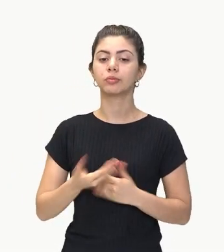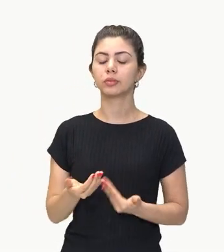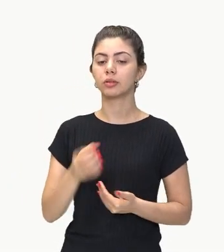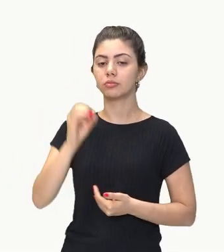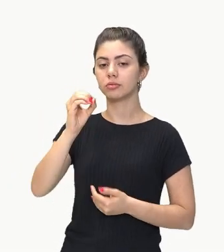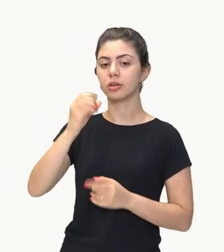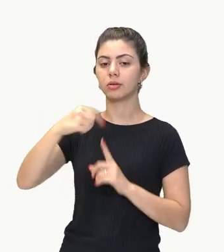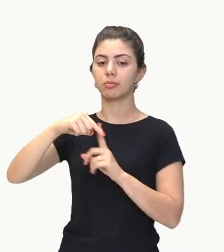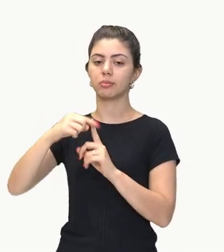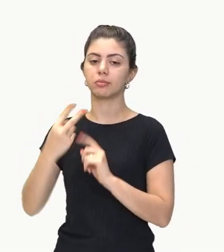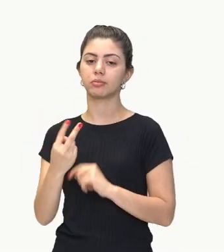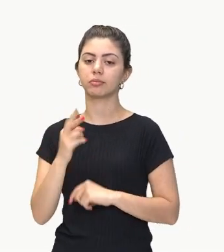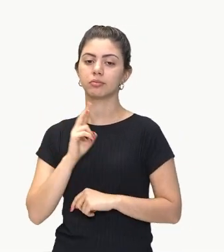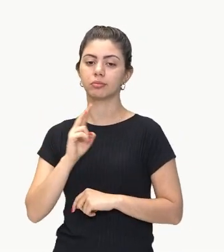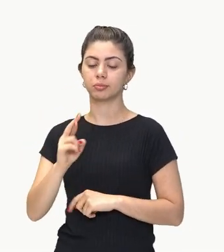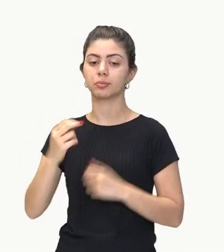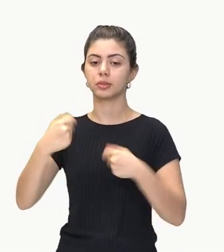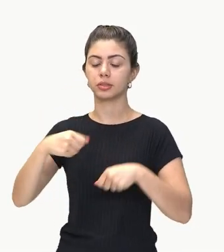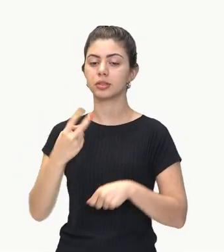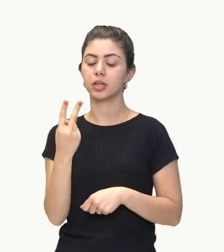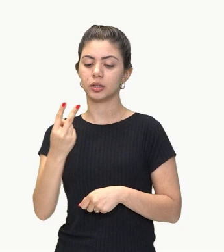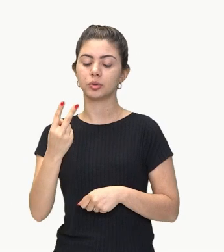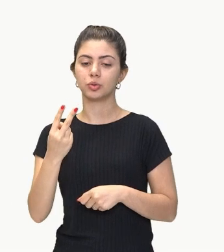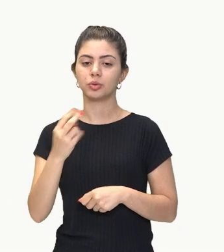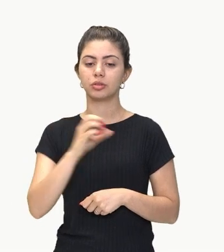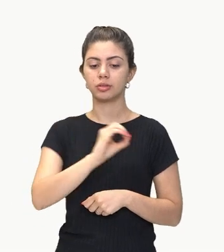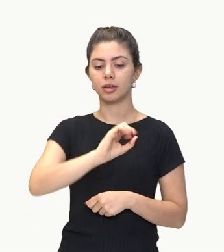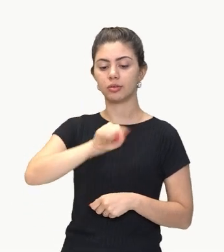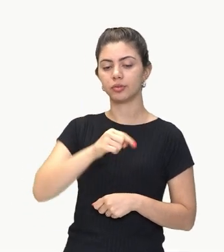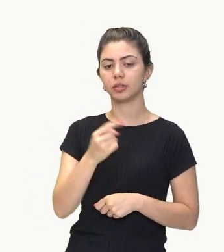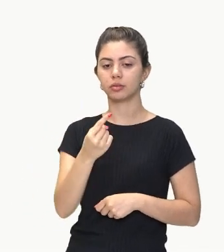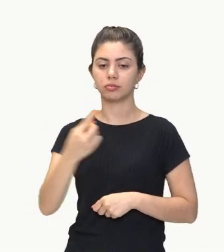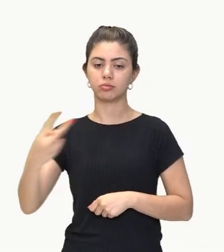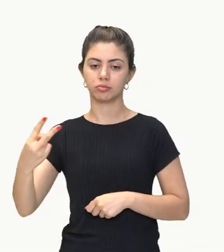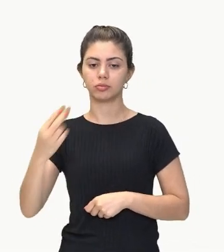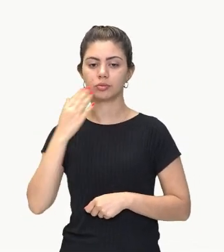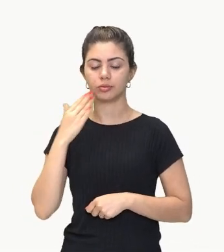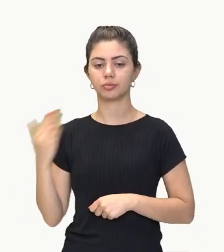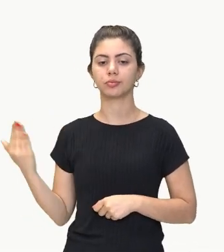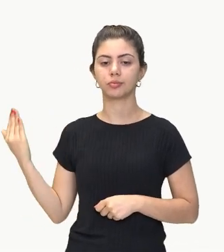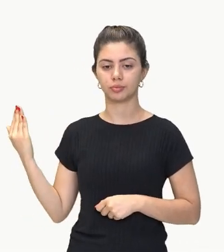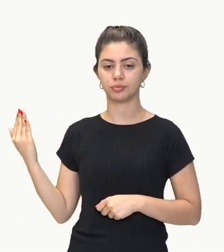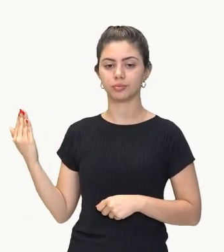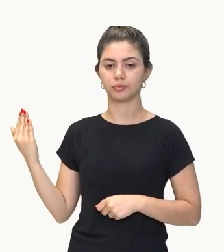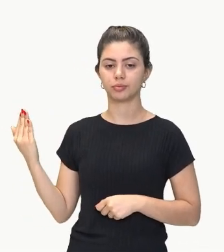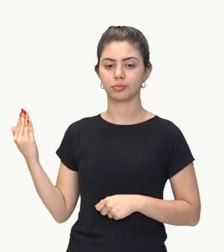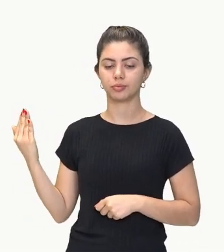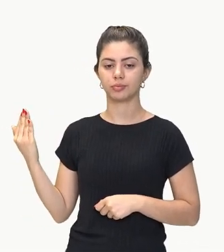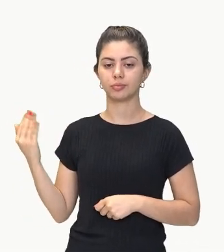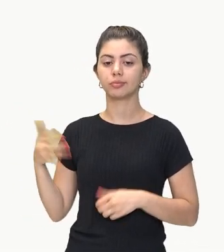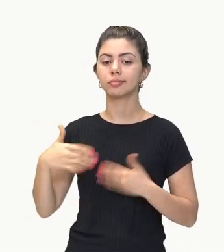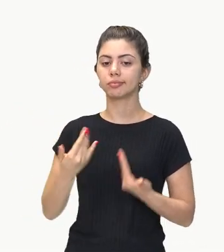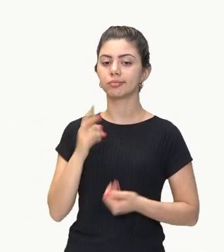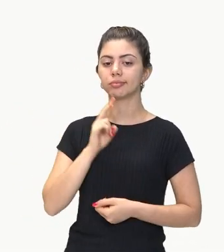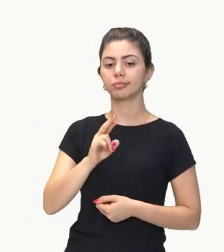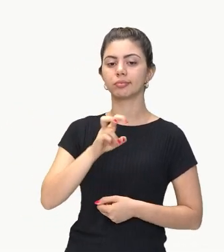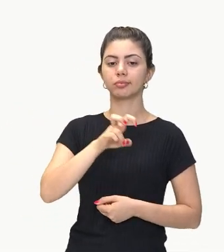2, meu resultado tem que ter 2 números depois da vírgula, eu confiro, e o resultado será